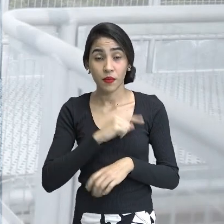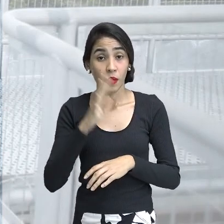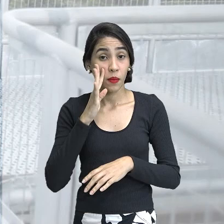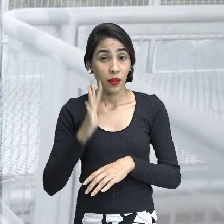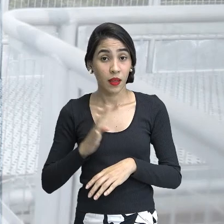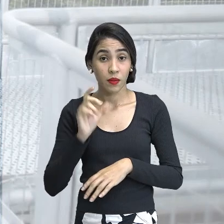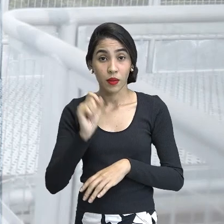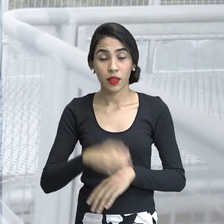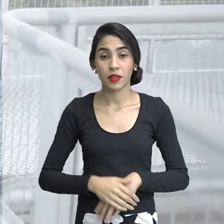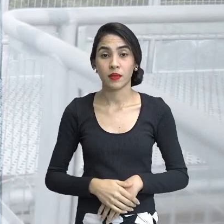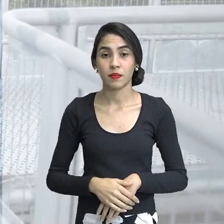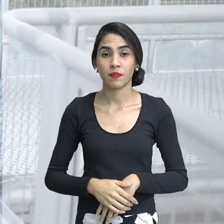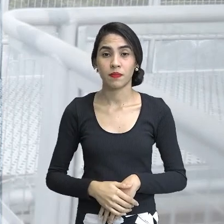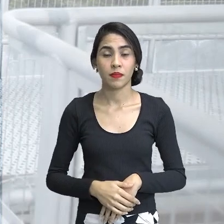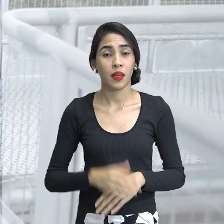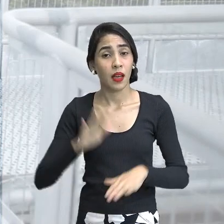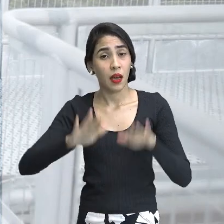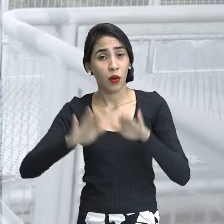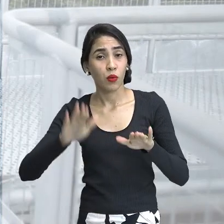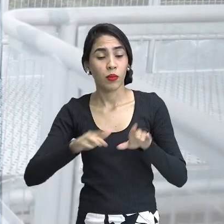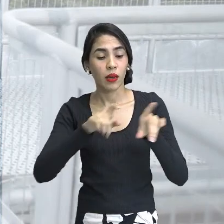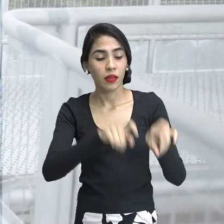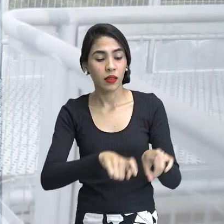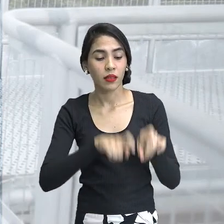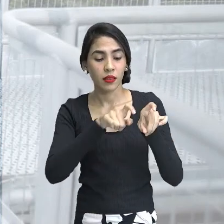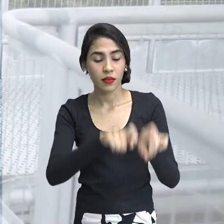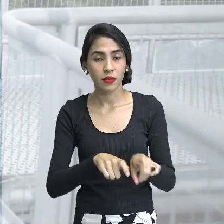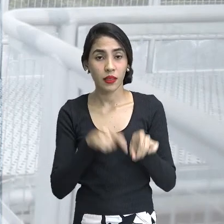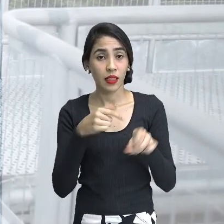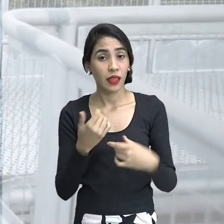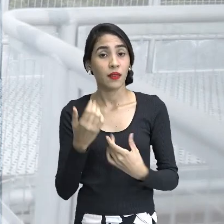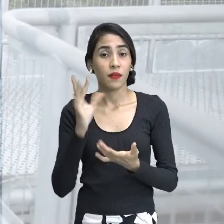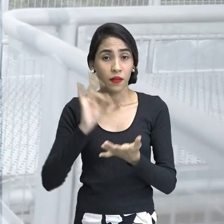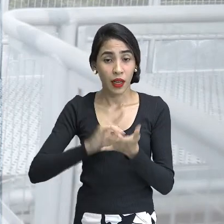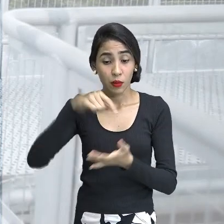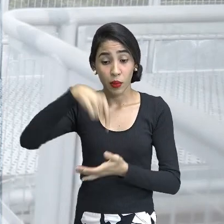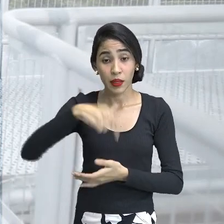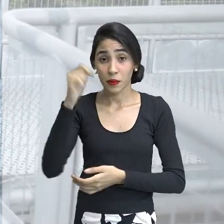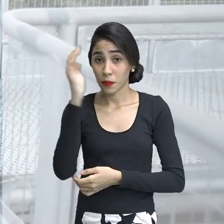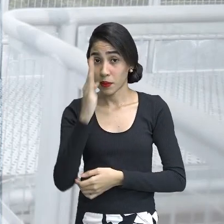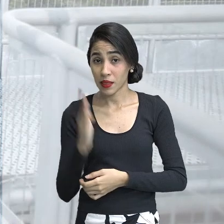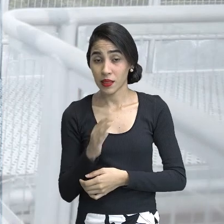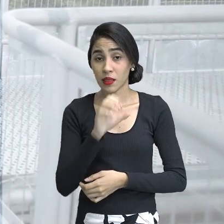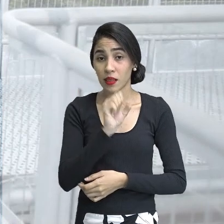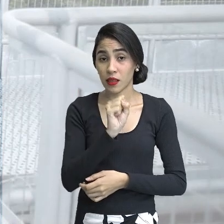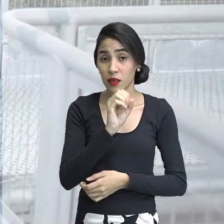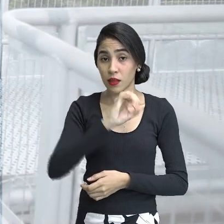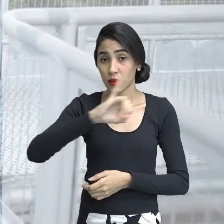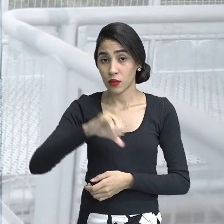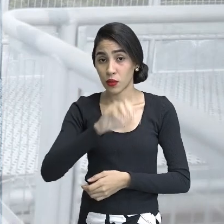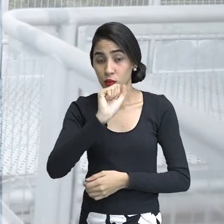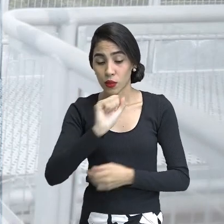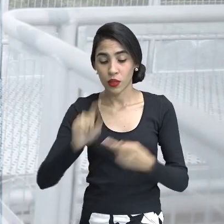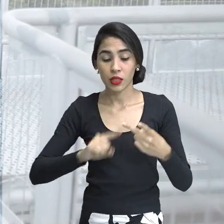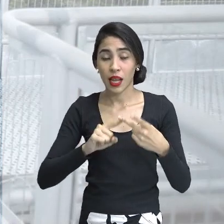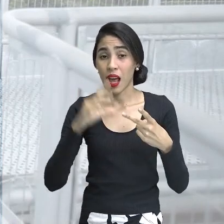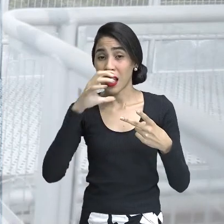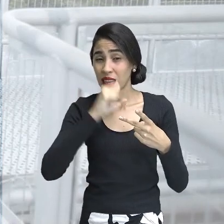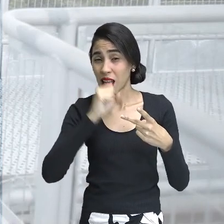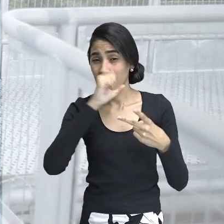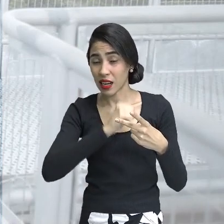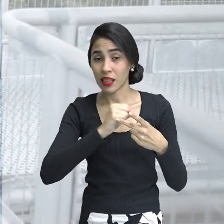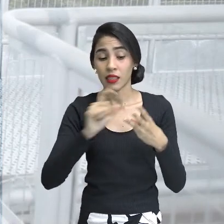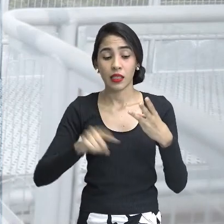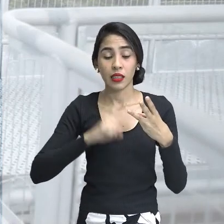que acaba, né, algumas agriculturas, realmente, por exemplo, aqui no Brasil, a soja, o cultivo da laranja,